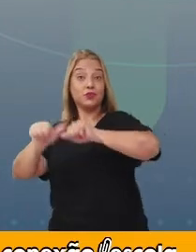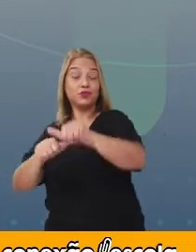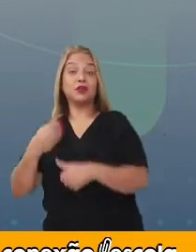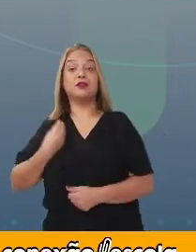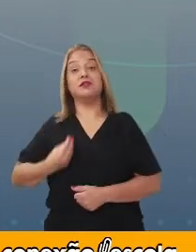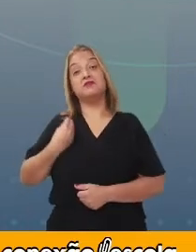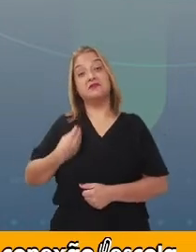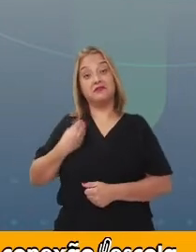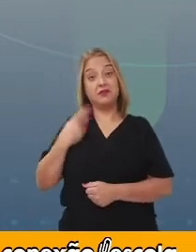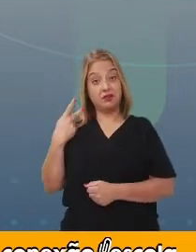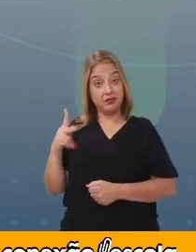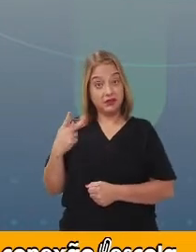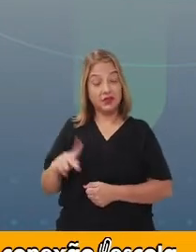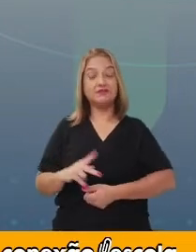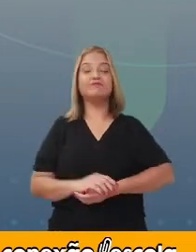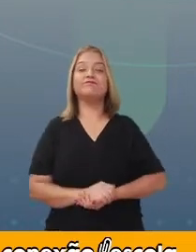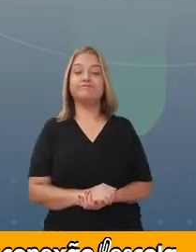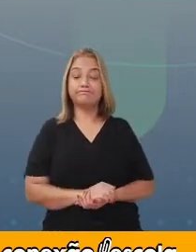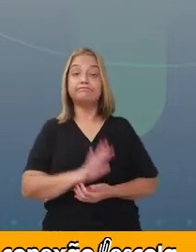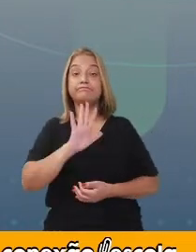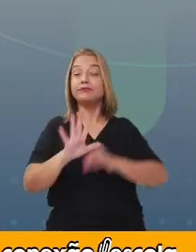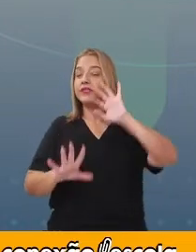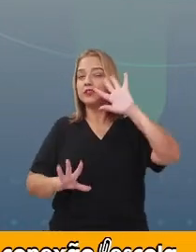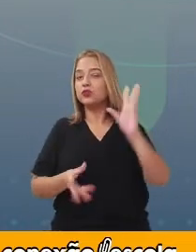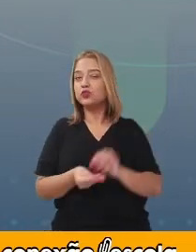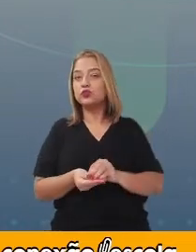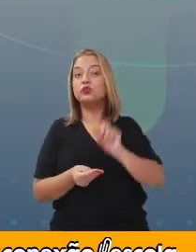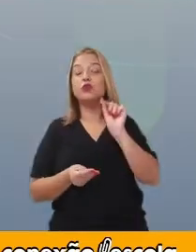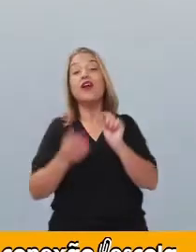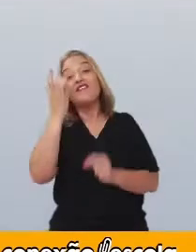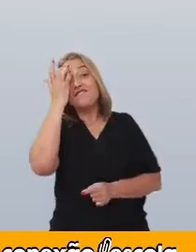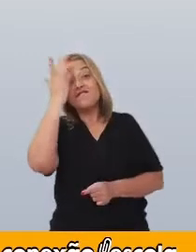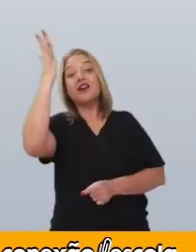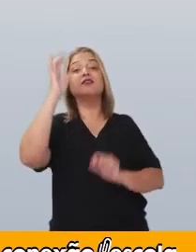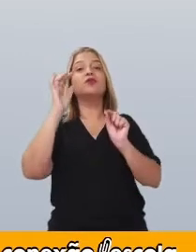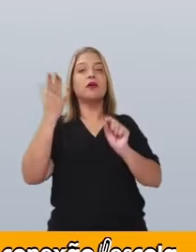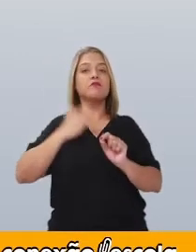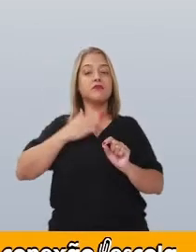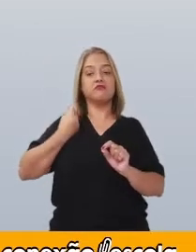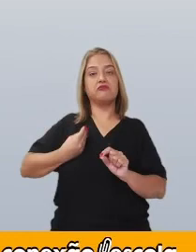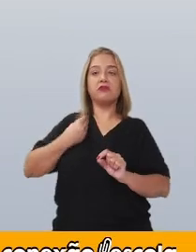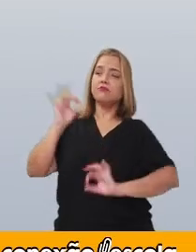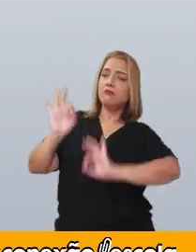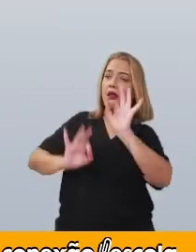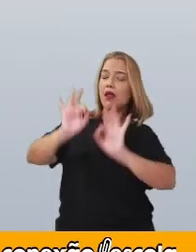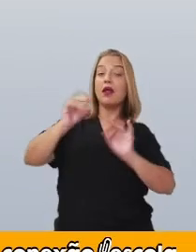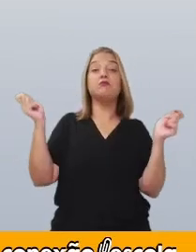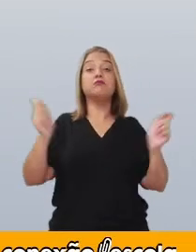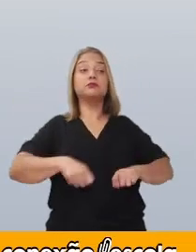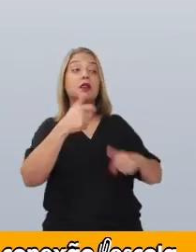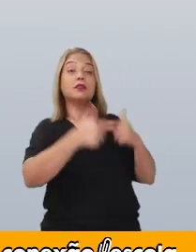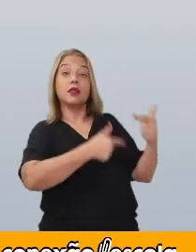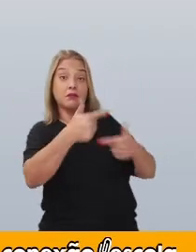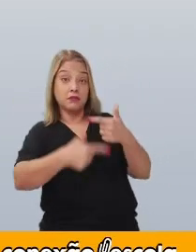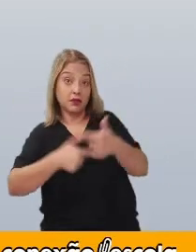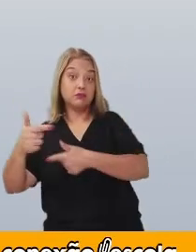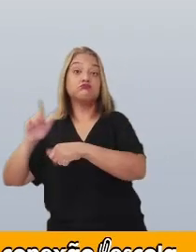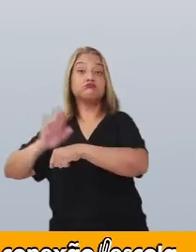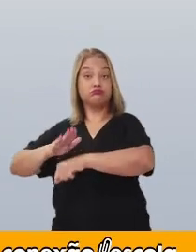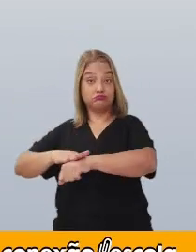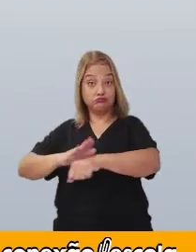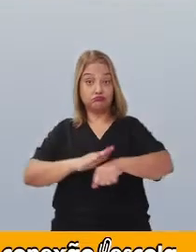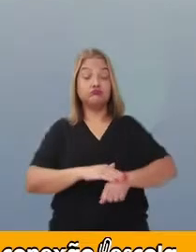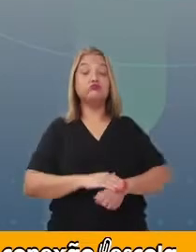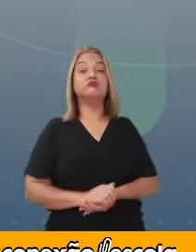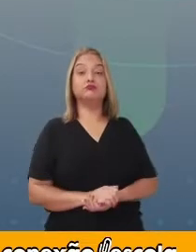sua realidade. Então, em resumo, facilitava a organização das tarefas e